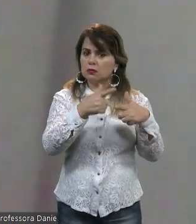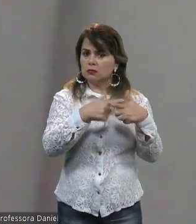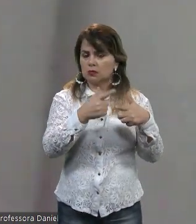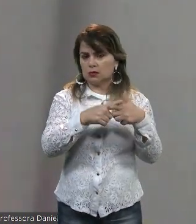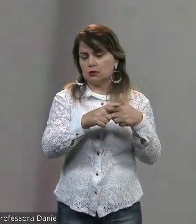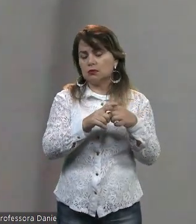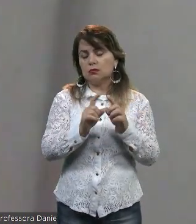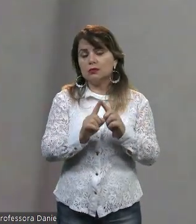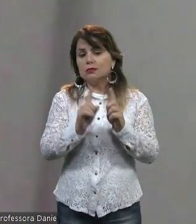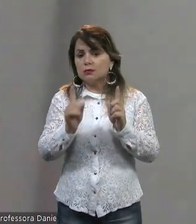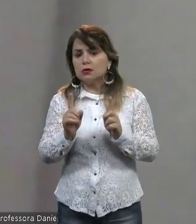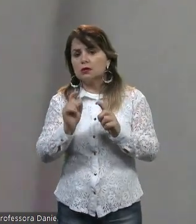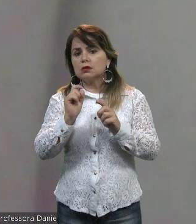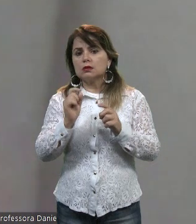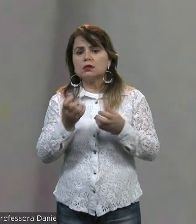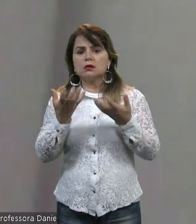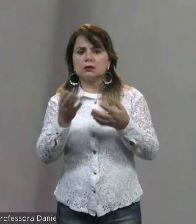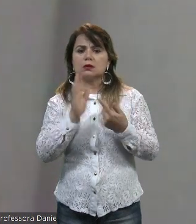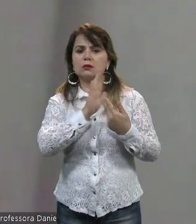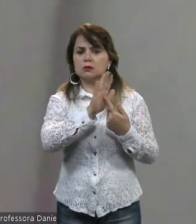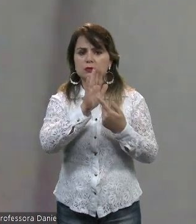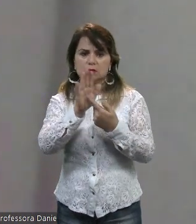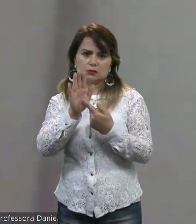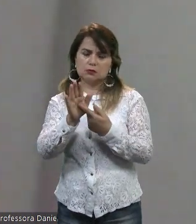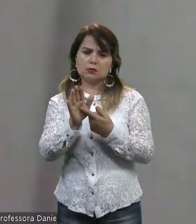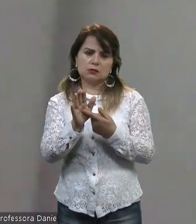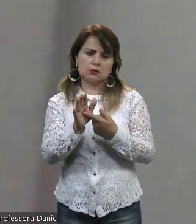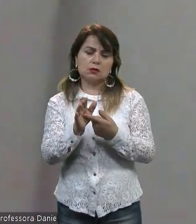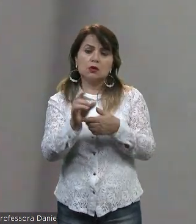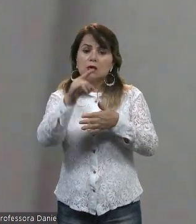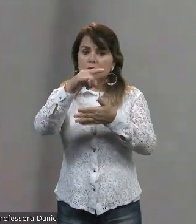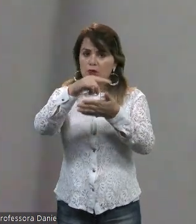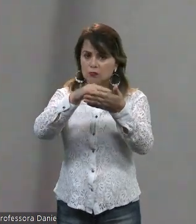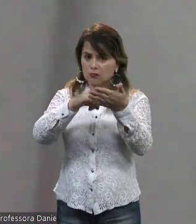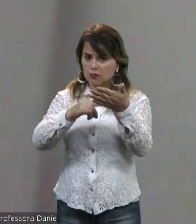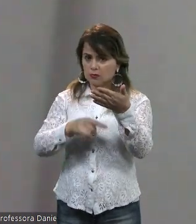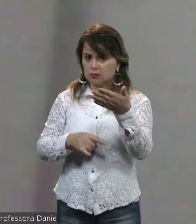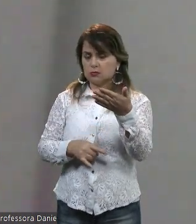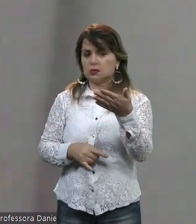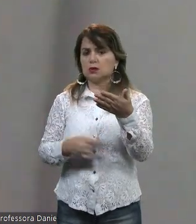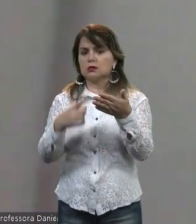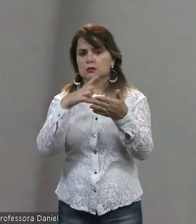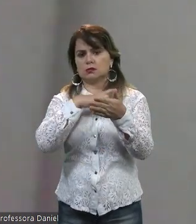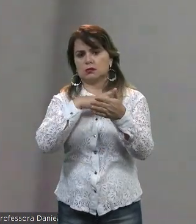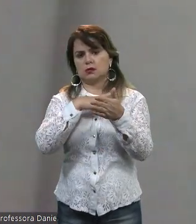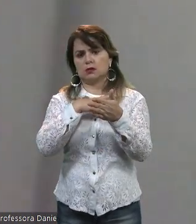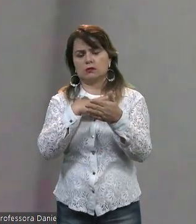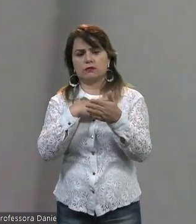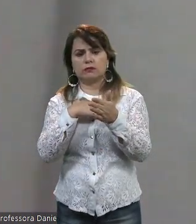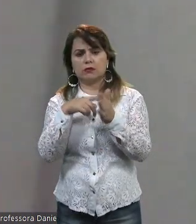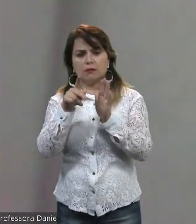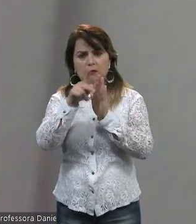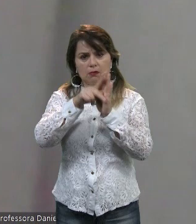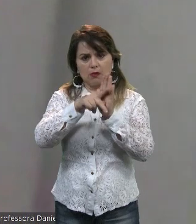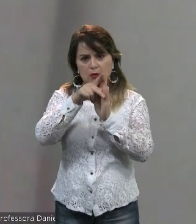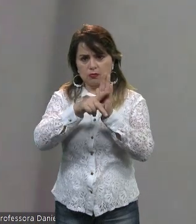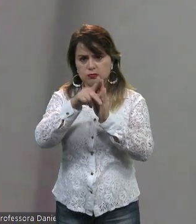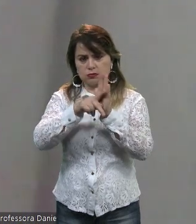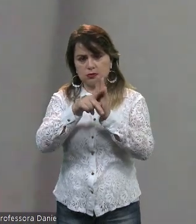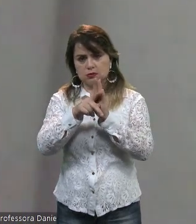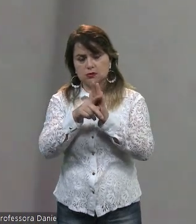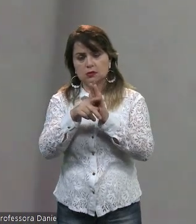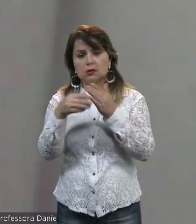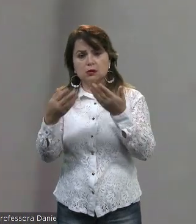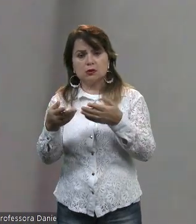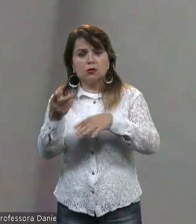o que eu gostaria de esclarecer? Esse projeto, ele foi pautado, ele não teve um parecer do nosso procurador.